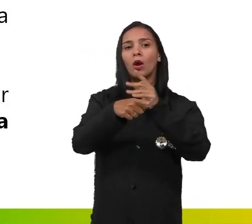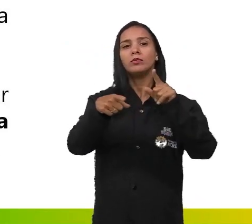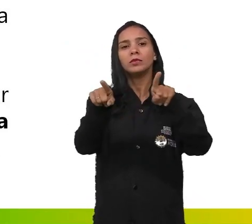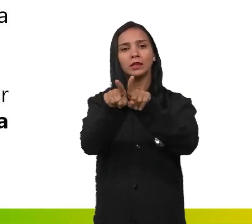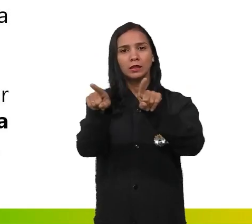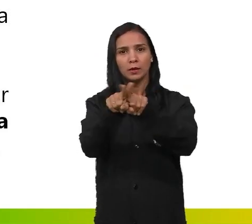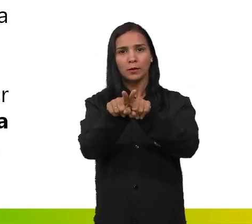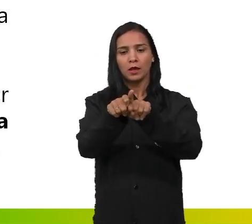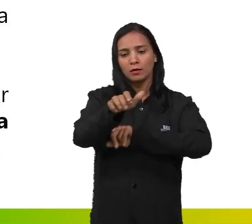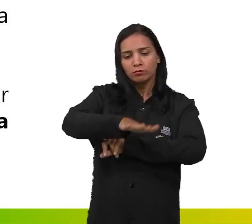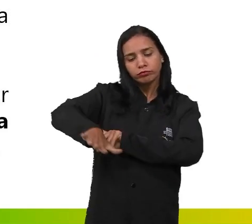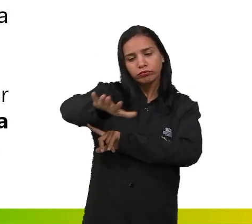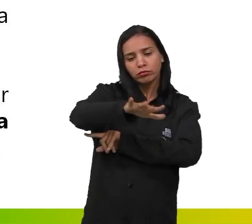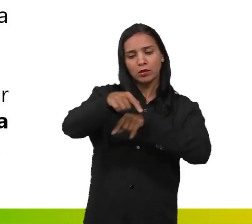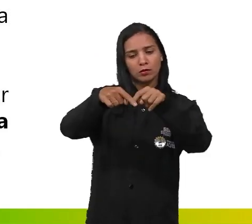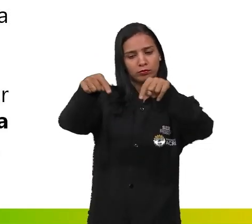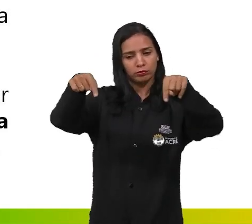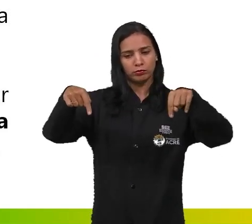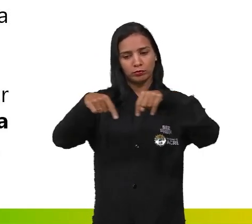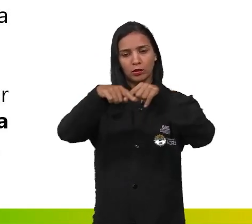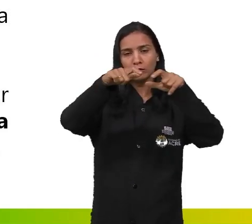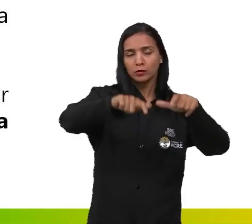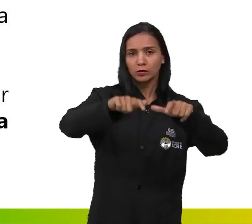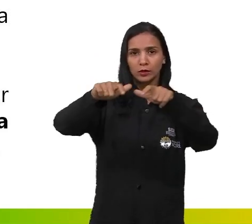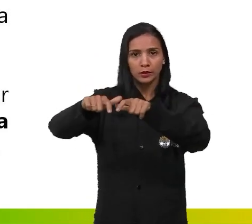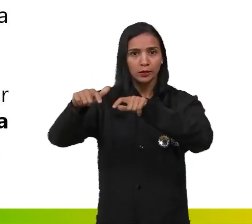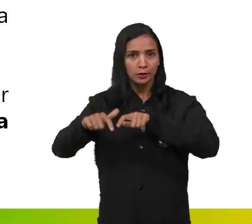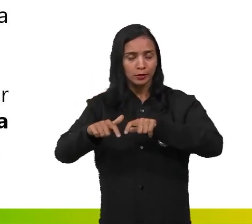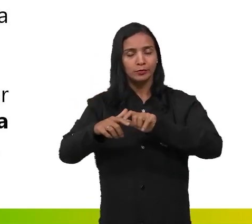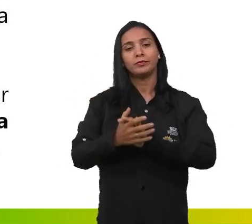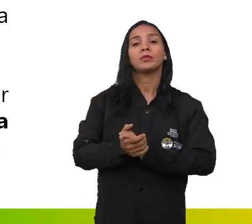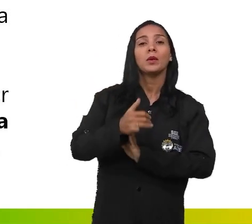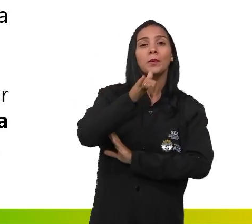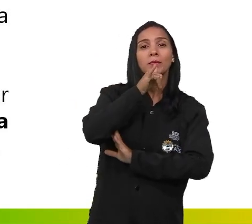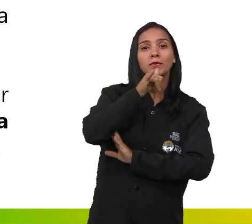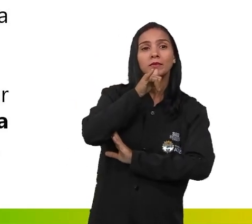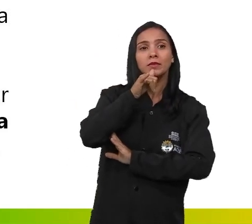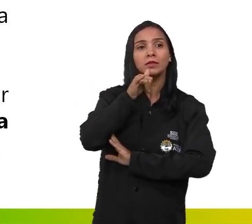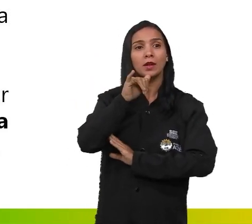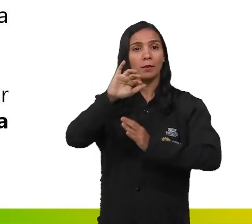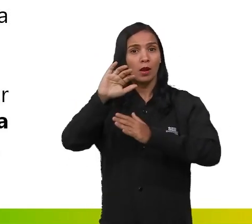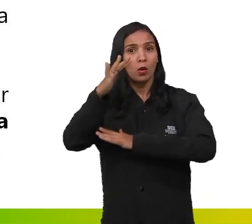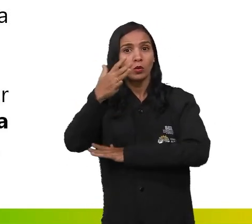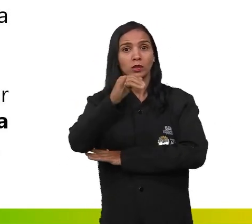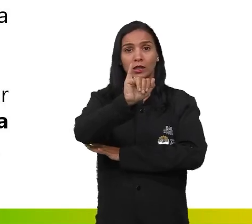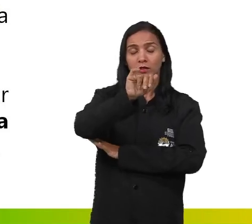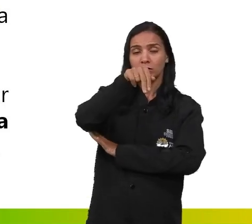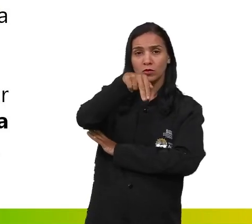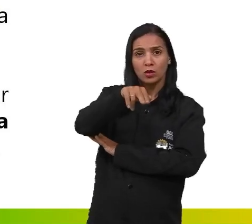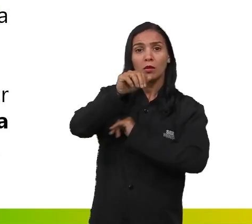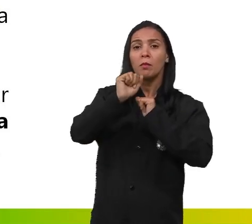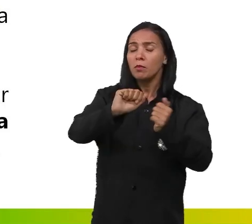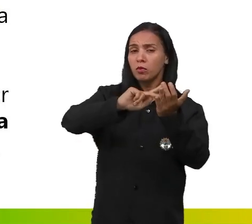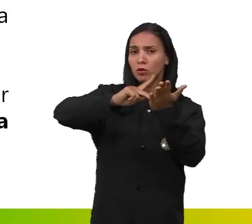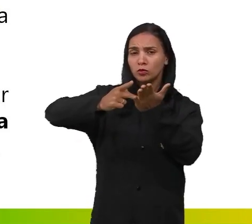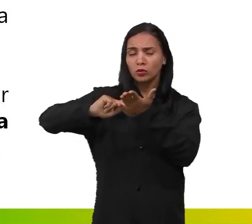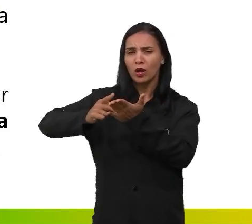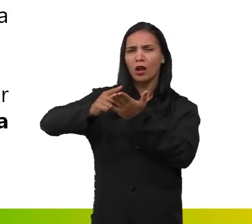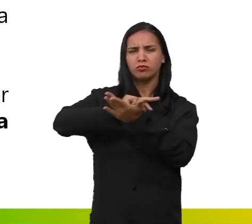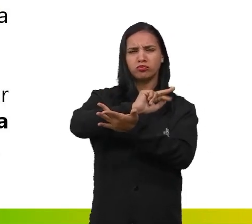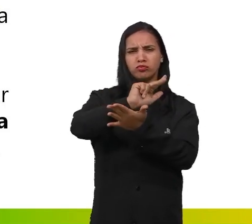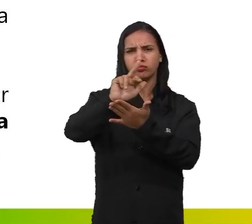de locais. Assim como acontece com in, ela pode ser traduzida de diversas